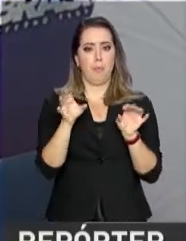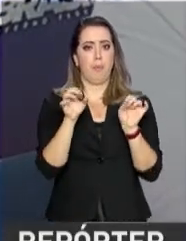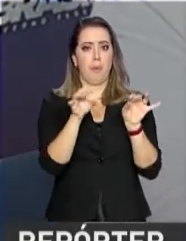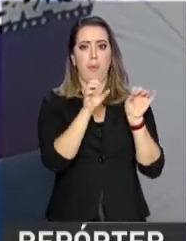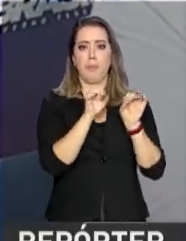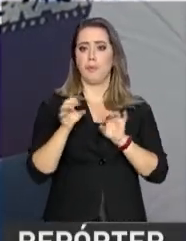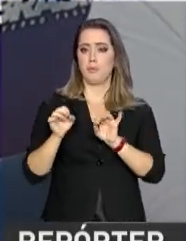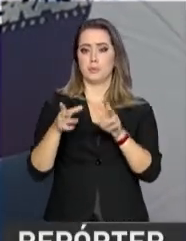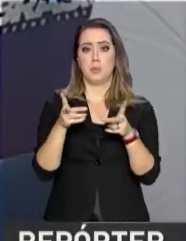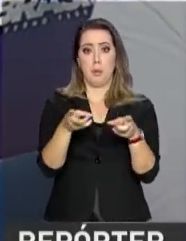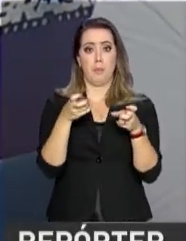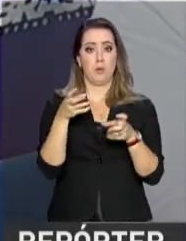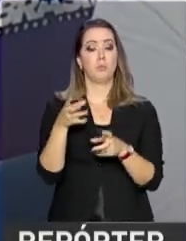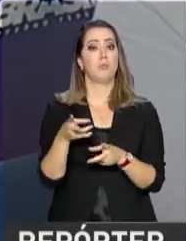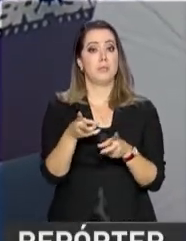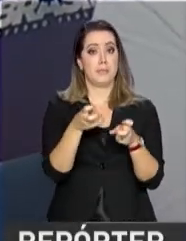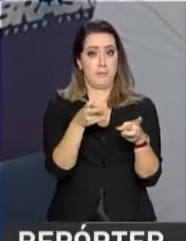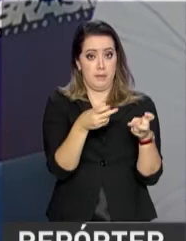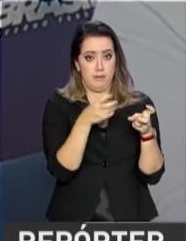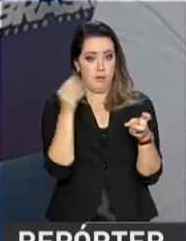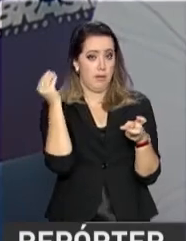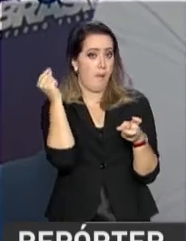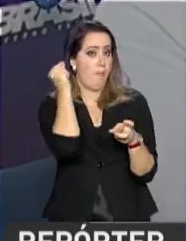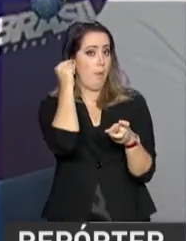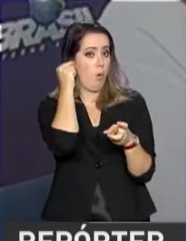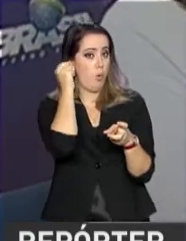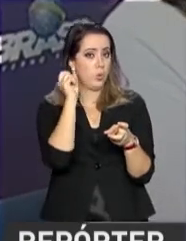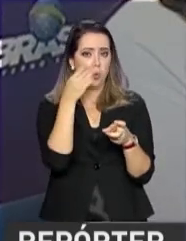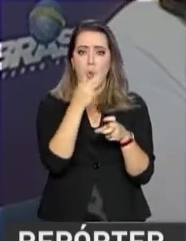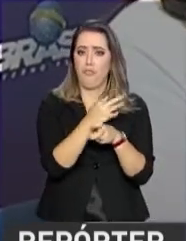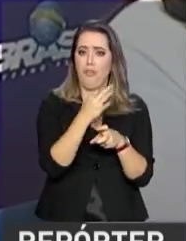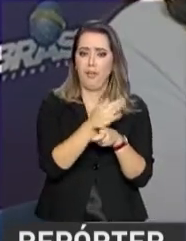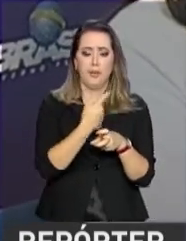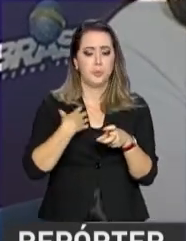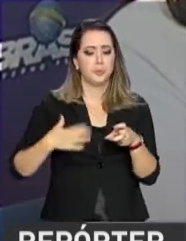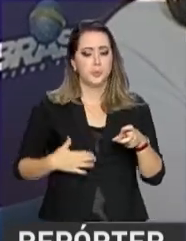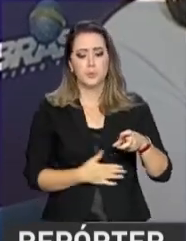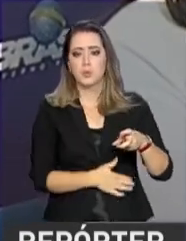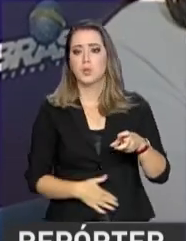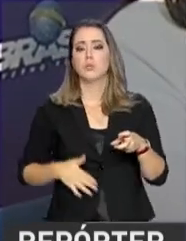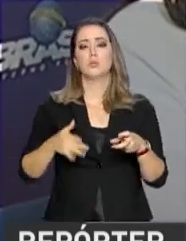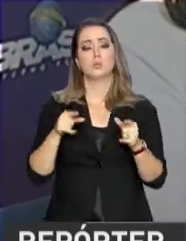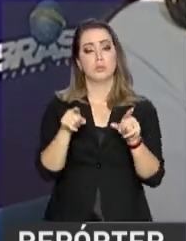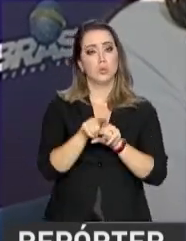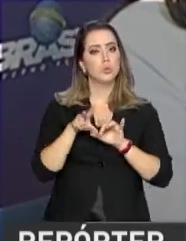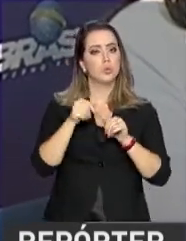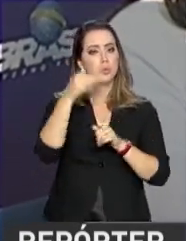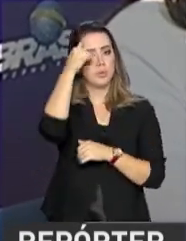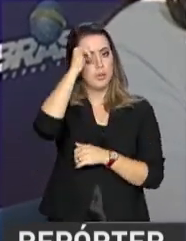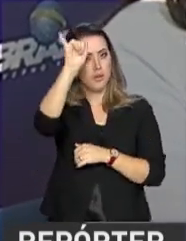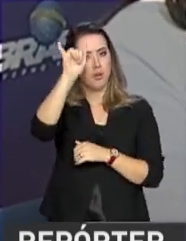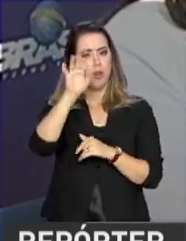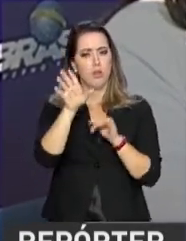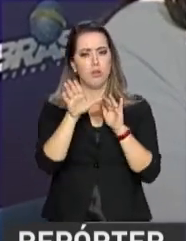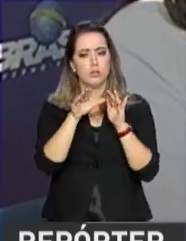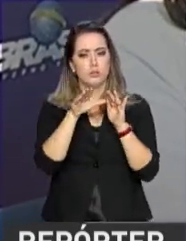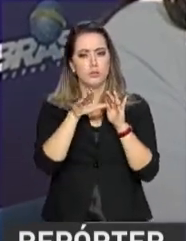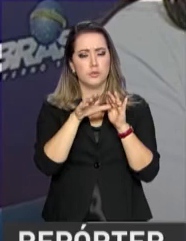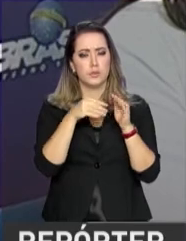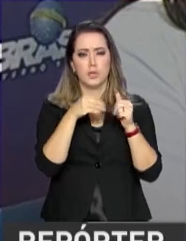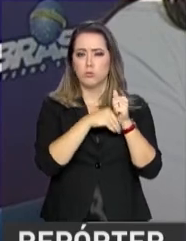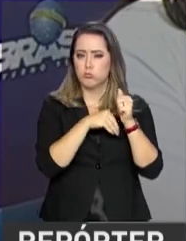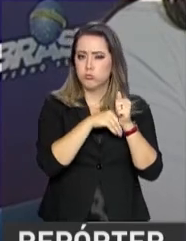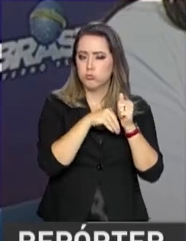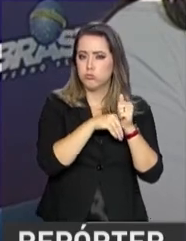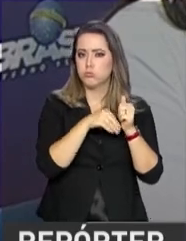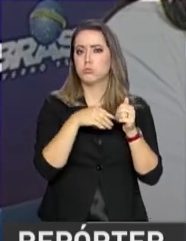todos os equipamentos que foram bem utilizados para combater as tentativas de fraude que infelizmente